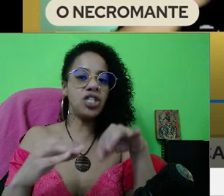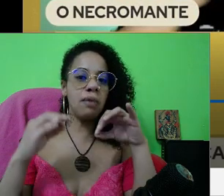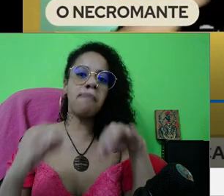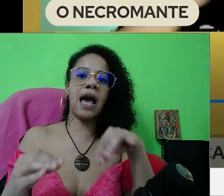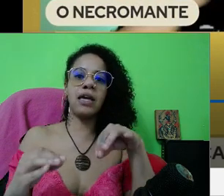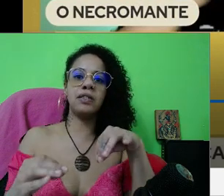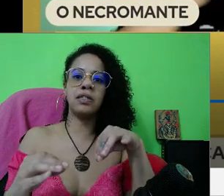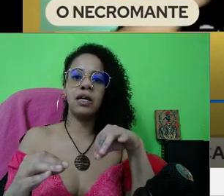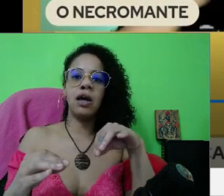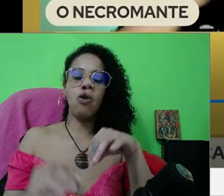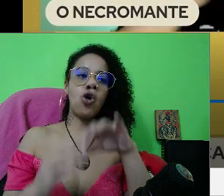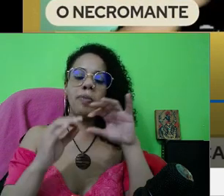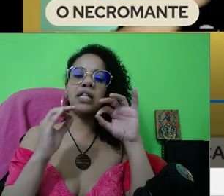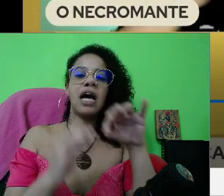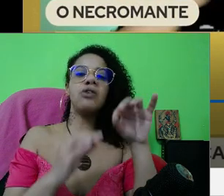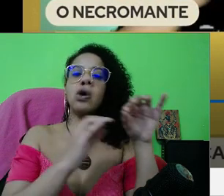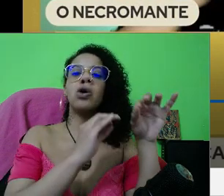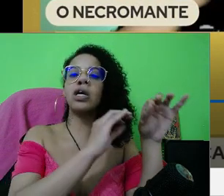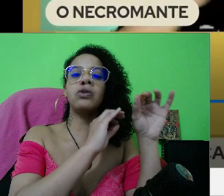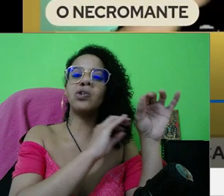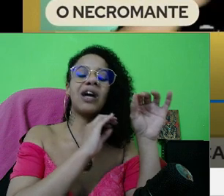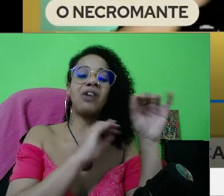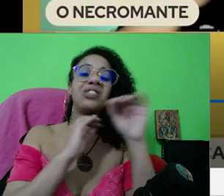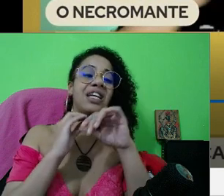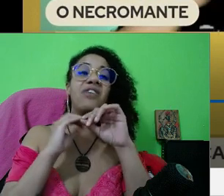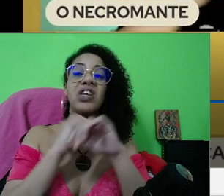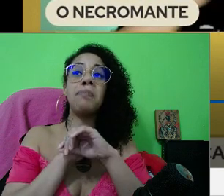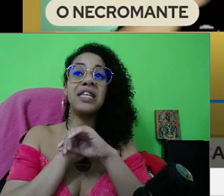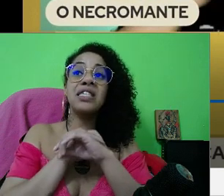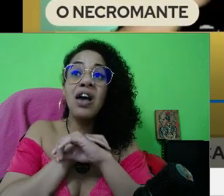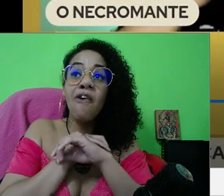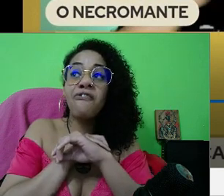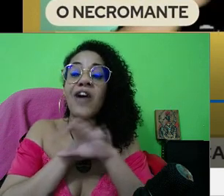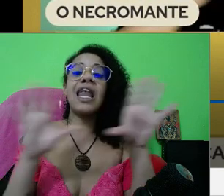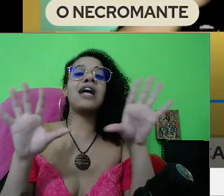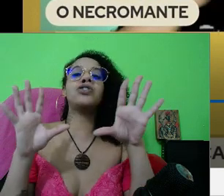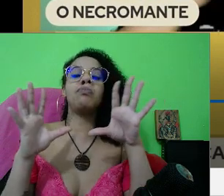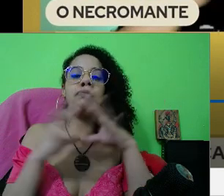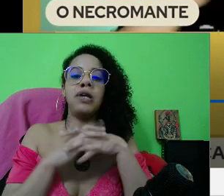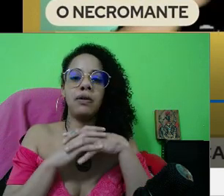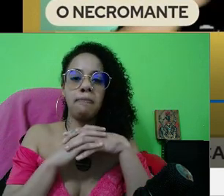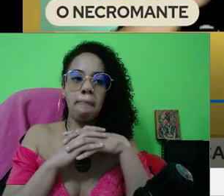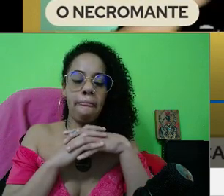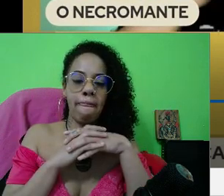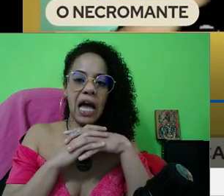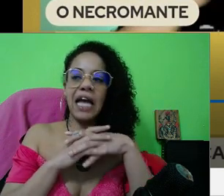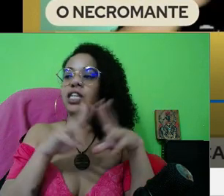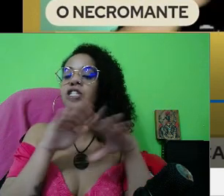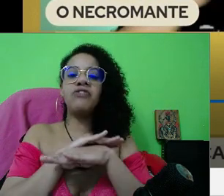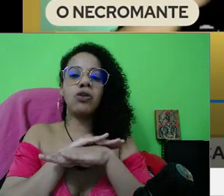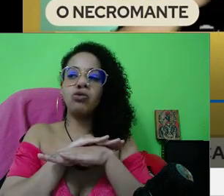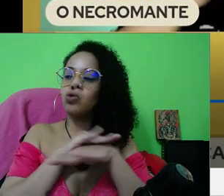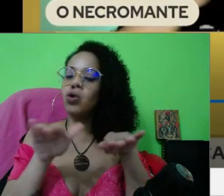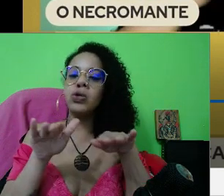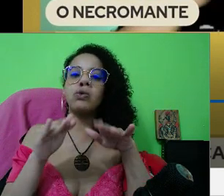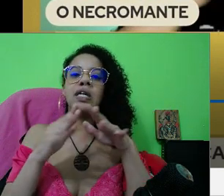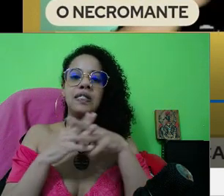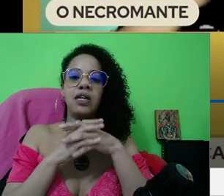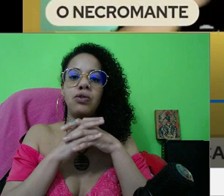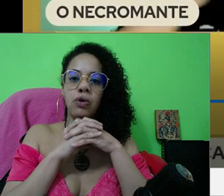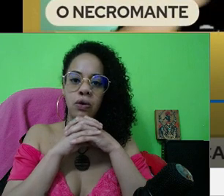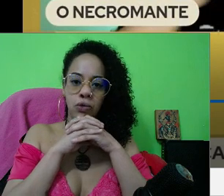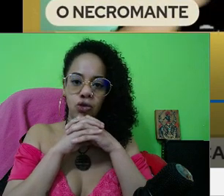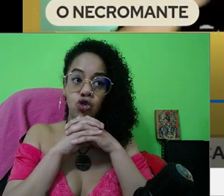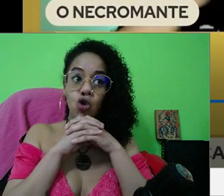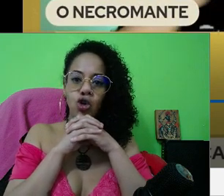eu tô falando me deixa em paz o comentário que eu coloquei no seu canal você nem deveria mais falar sobre mim ali já ficou tudo